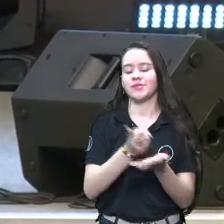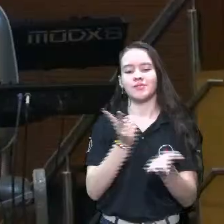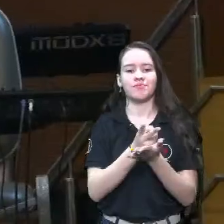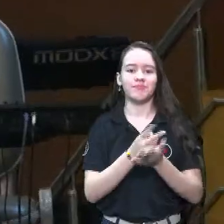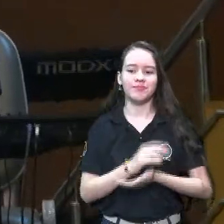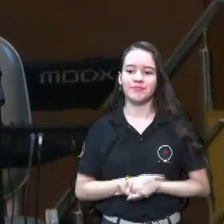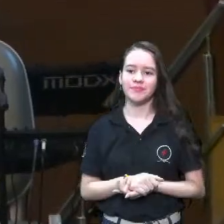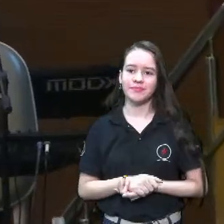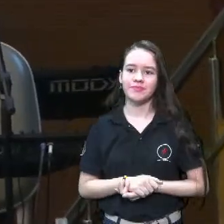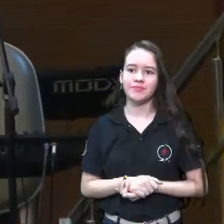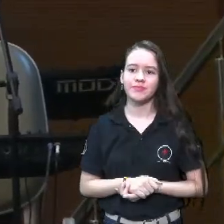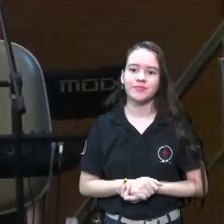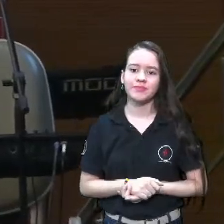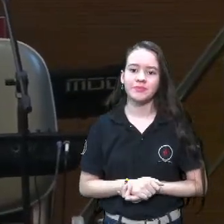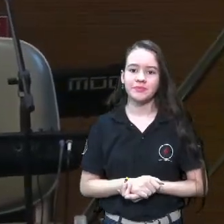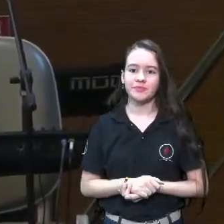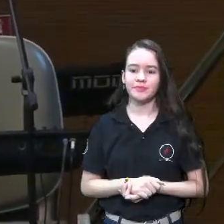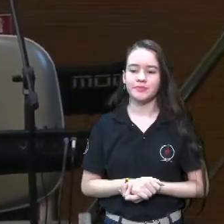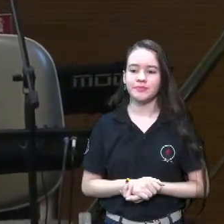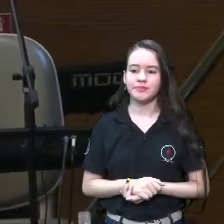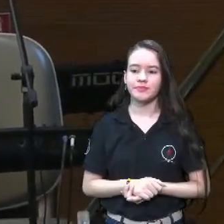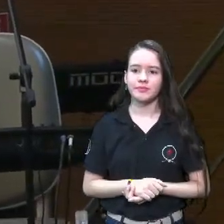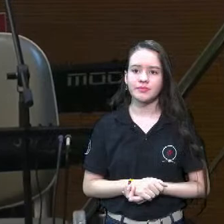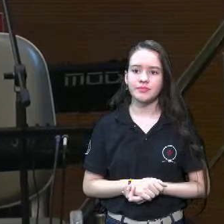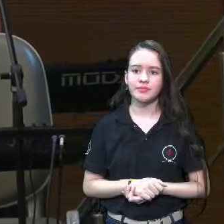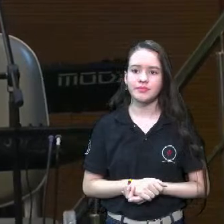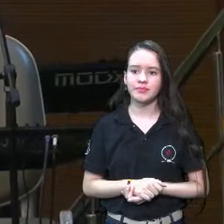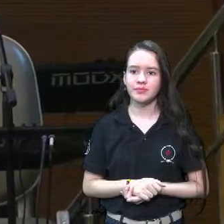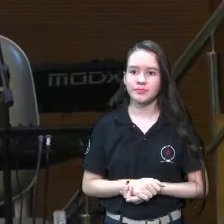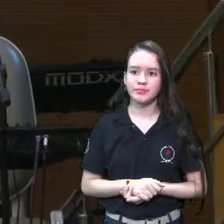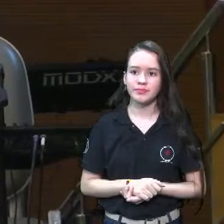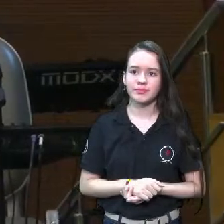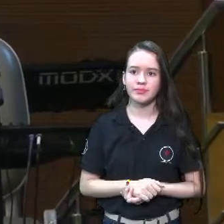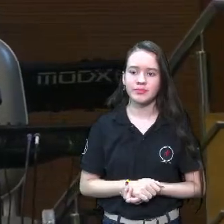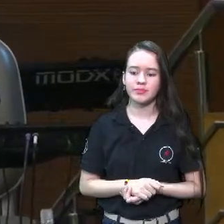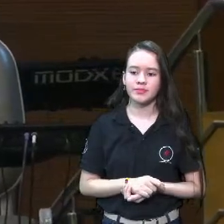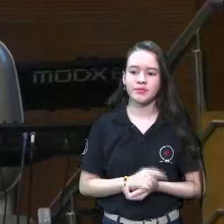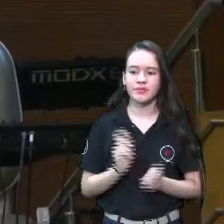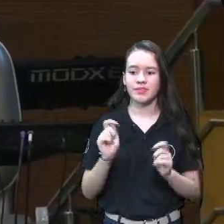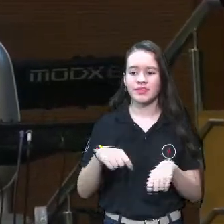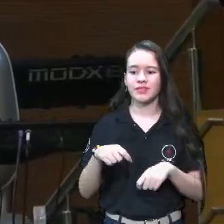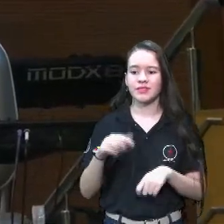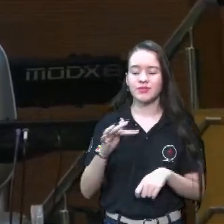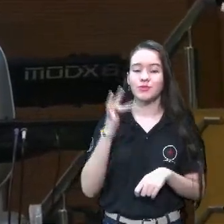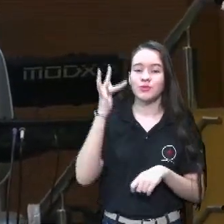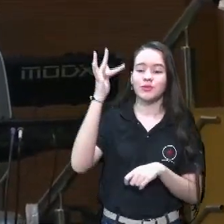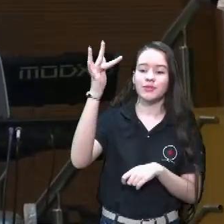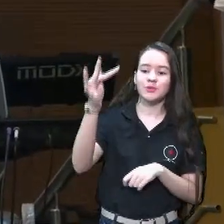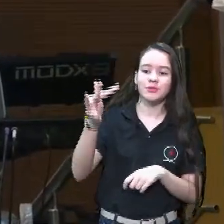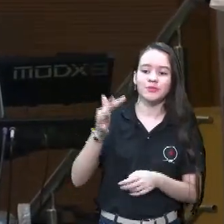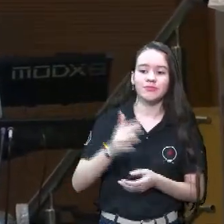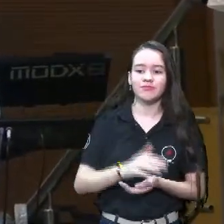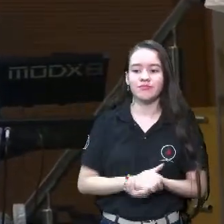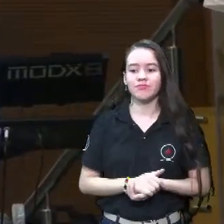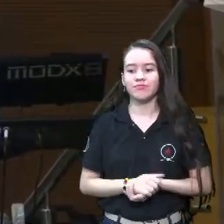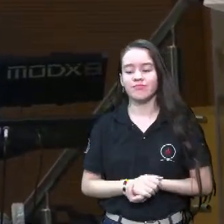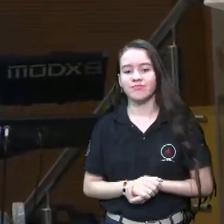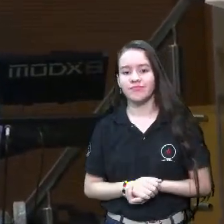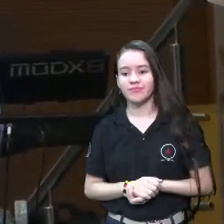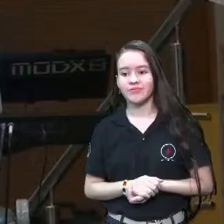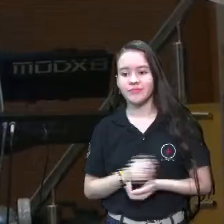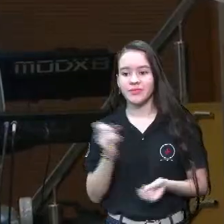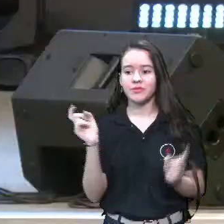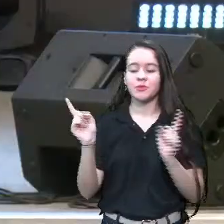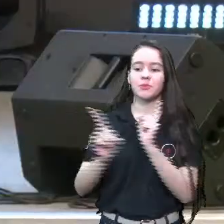coisa. Ou eu diria para ele assim, ó: pode ser um dia, quem sabe, a gente se encontra por aí, a